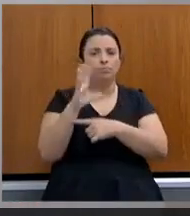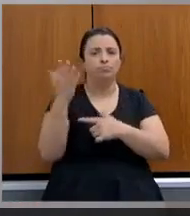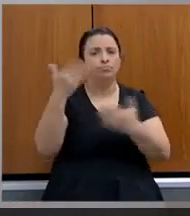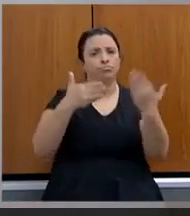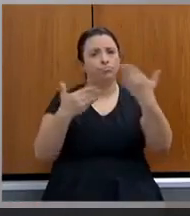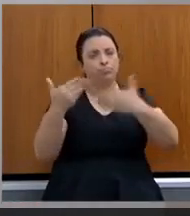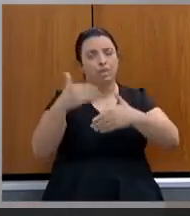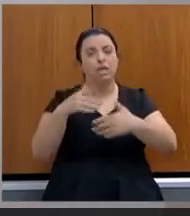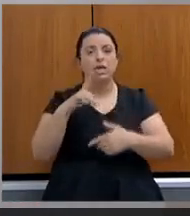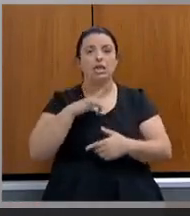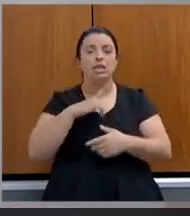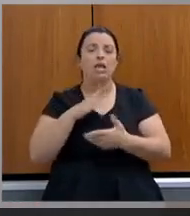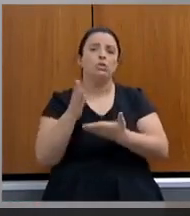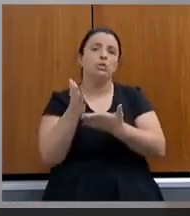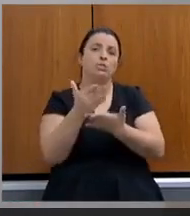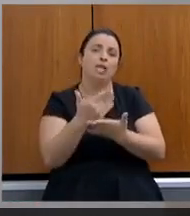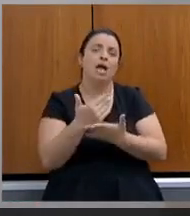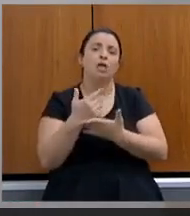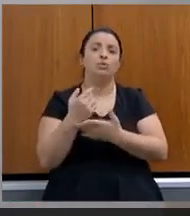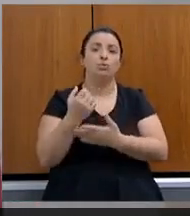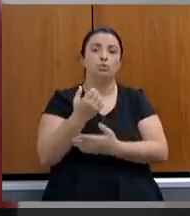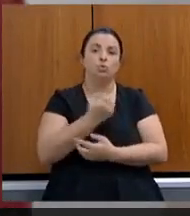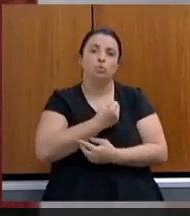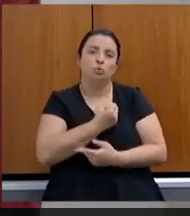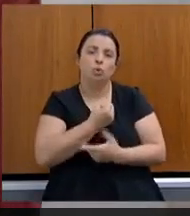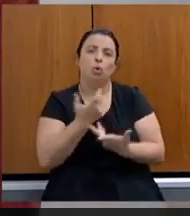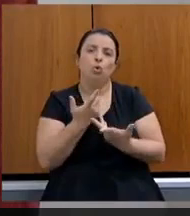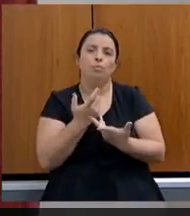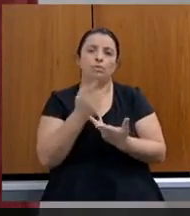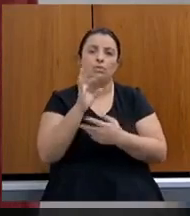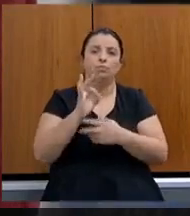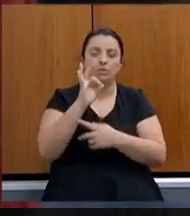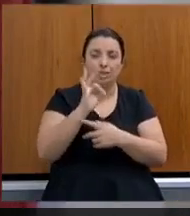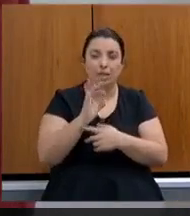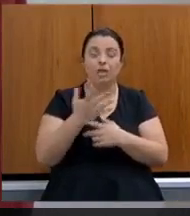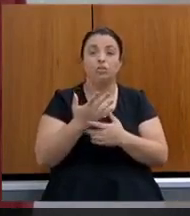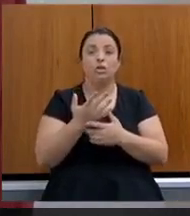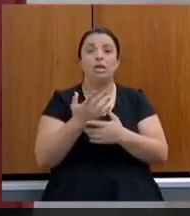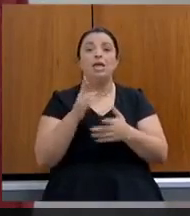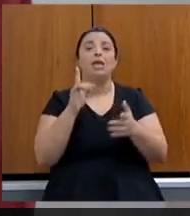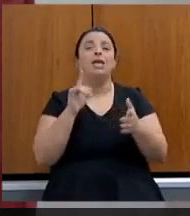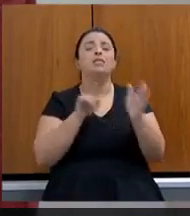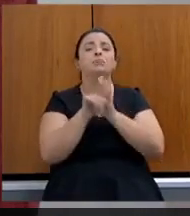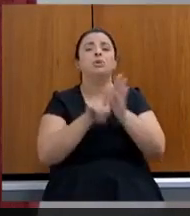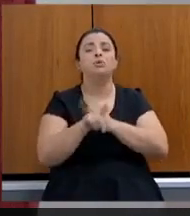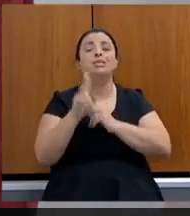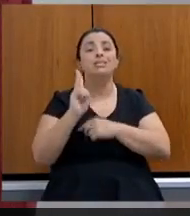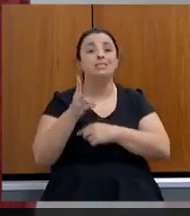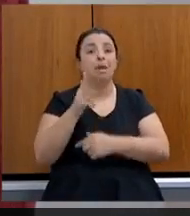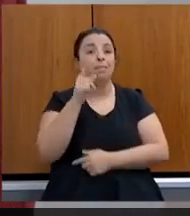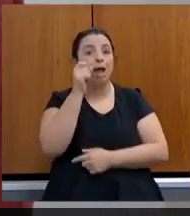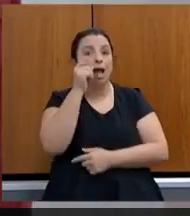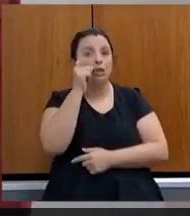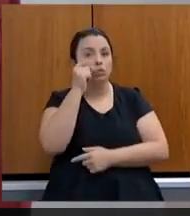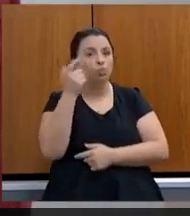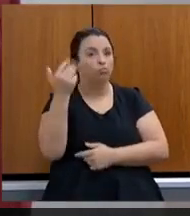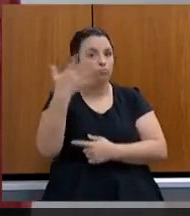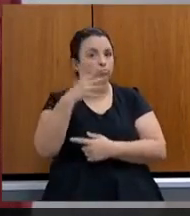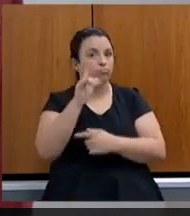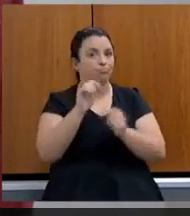e secretária Os questionamentos eles vão estar sempre em azul na apresentação é claro que